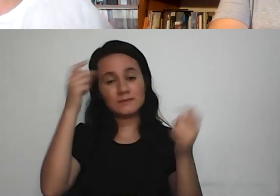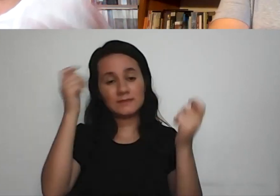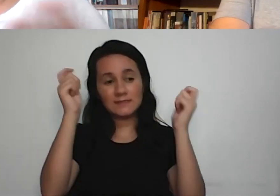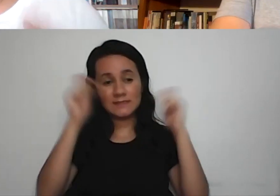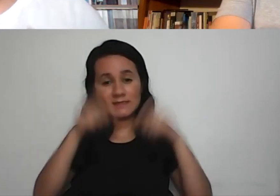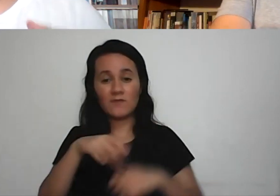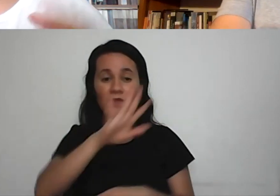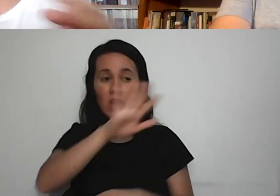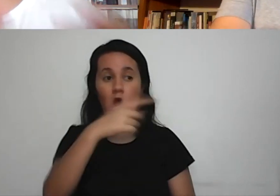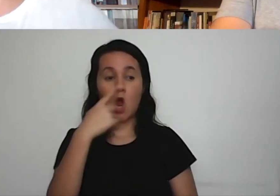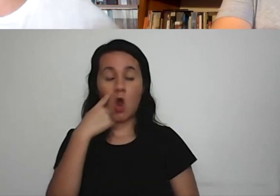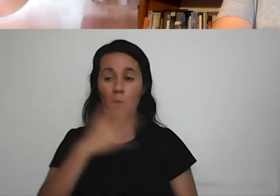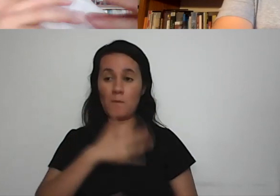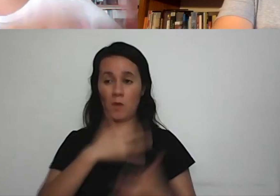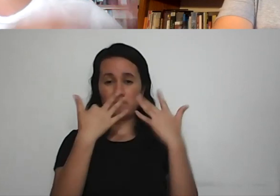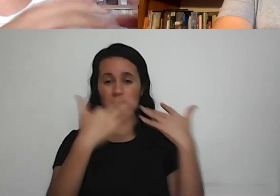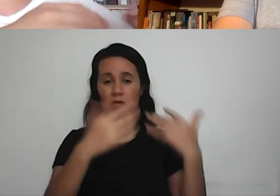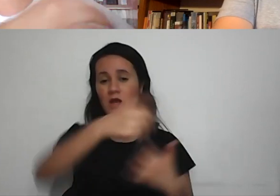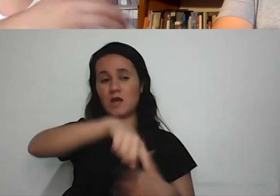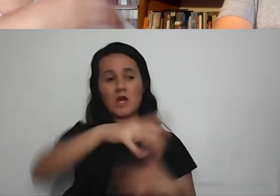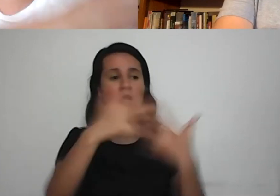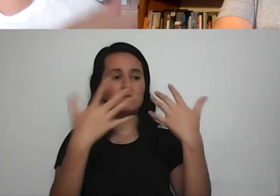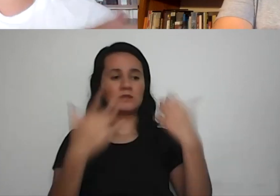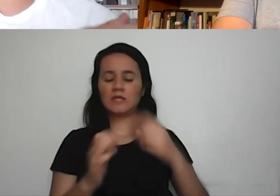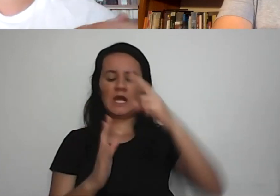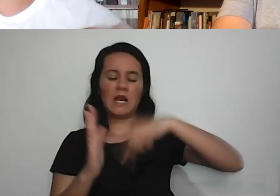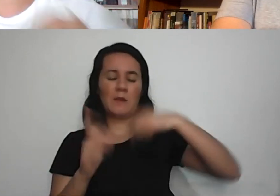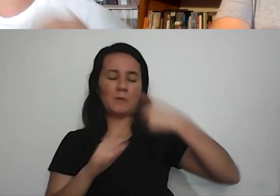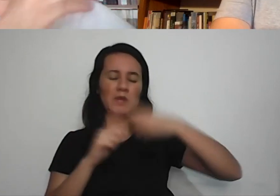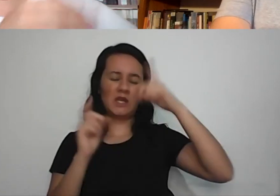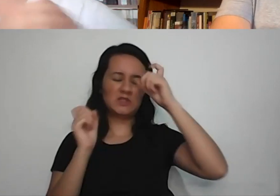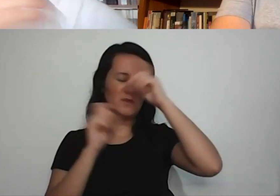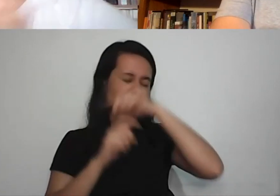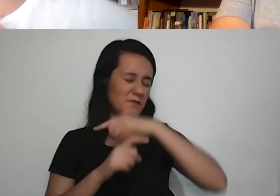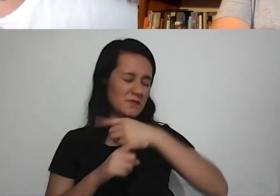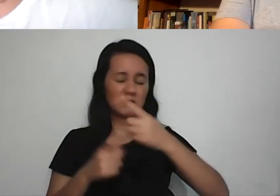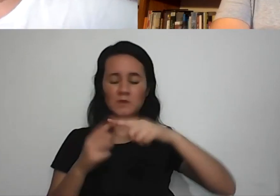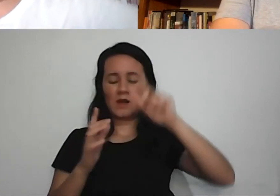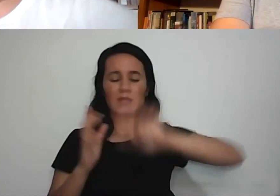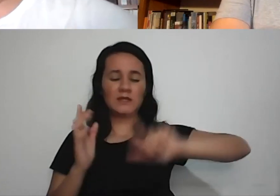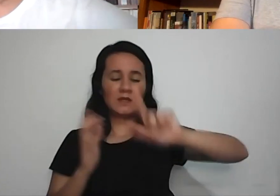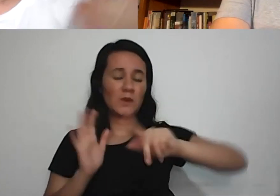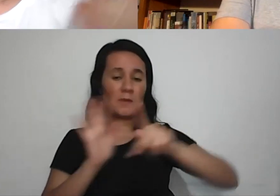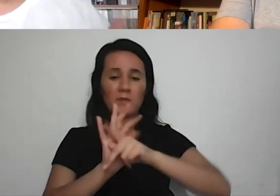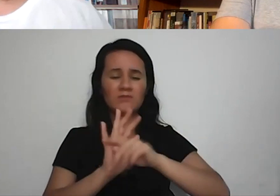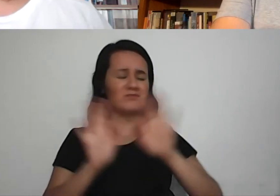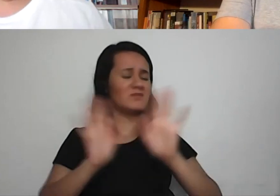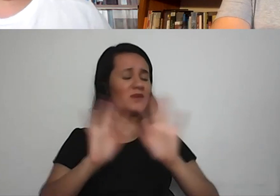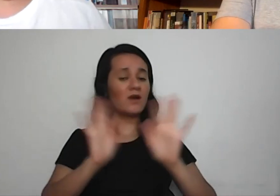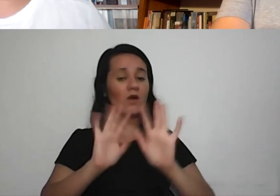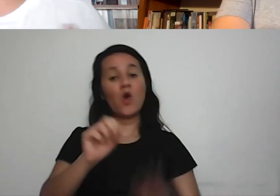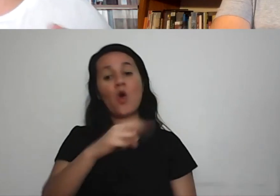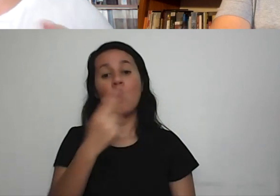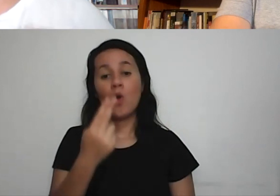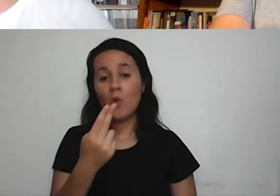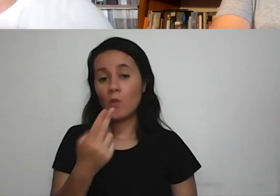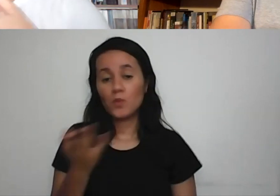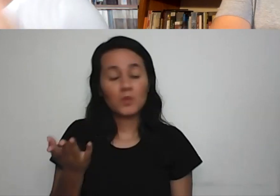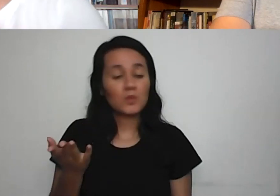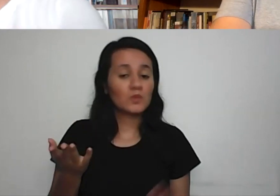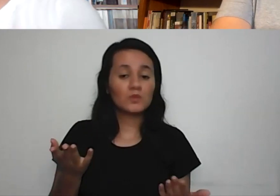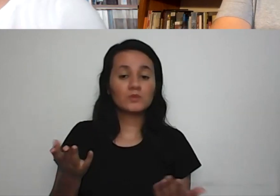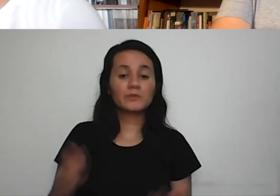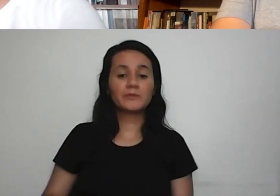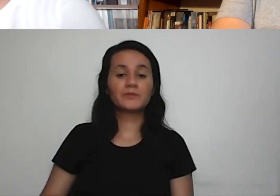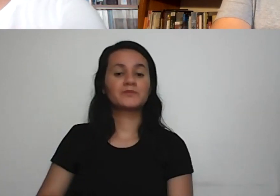falar, o meu público não tem condições de ler isso aqui porque isso é muito difícil, isso aqui é literatura... Não. Ou você